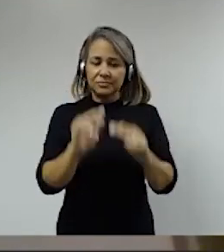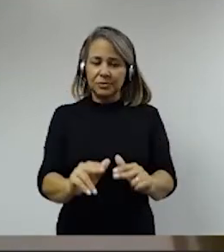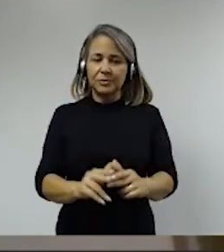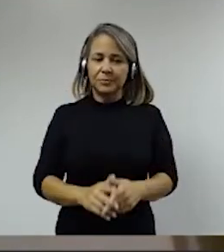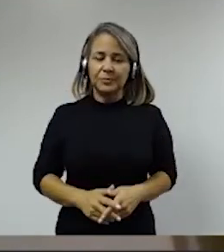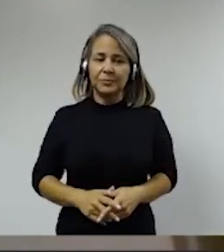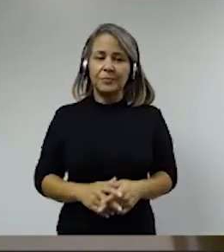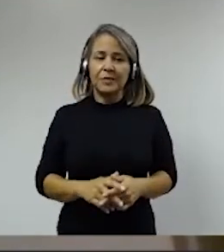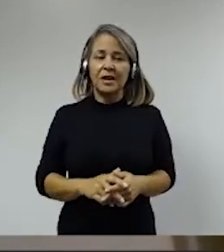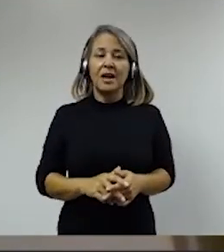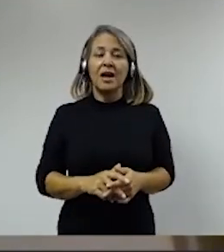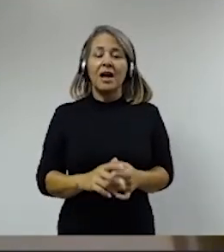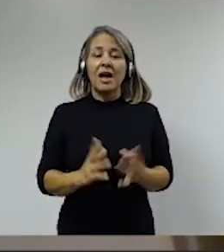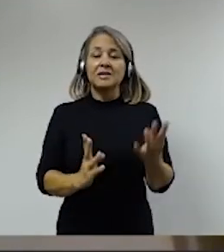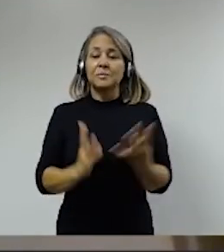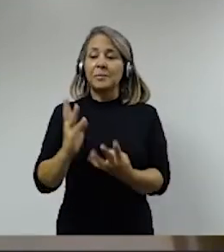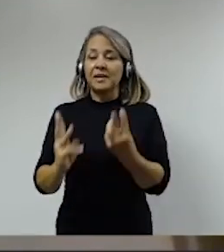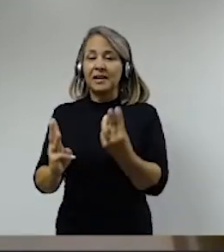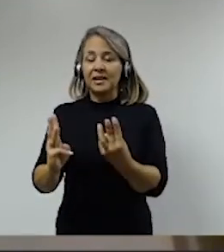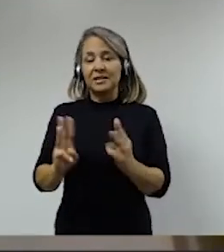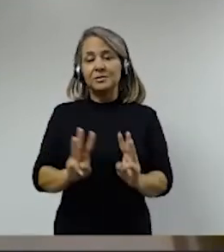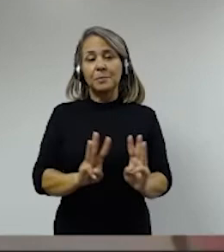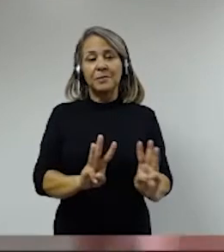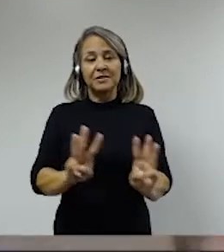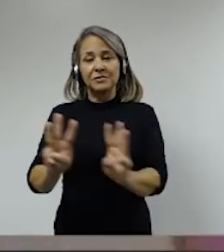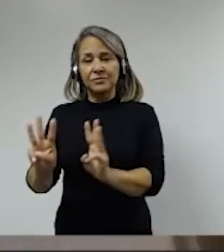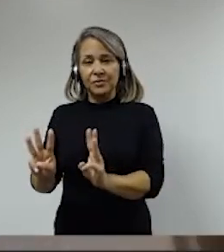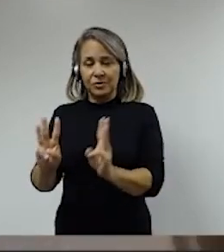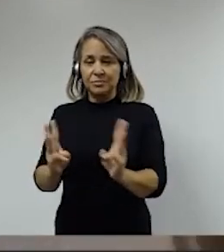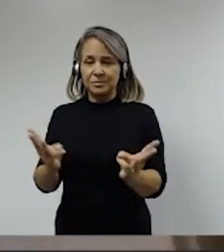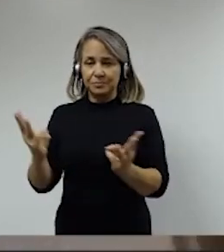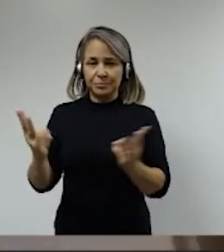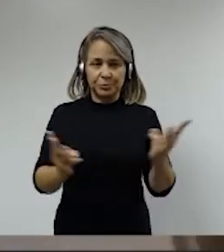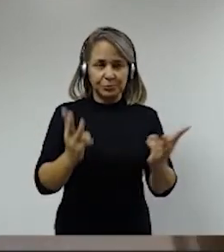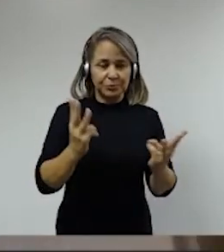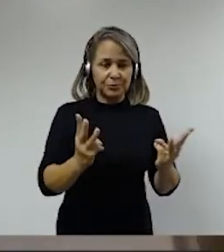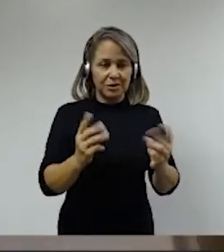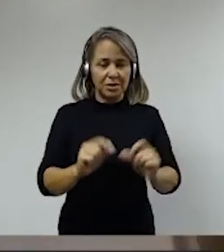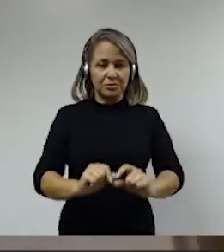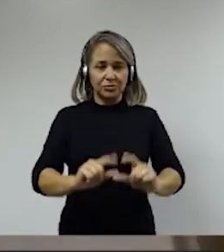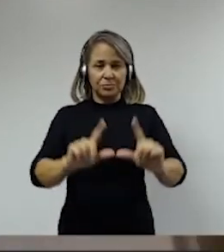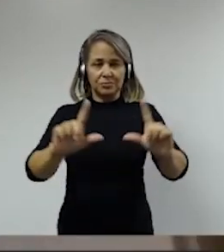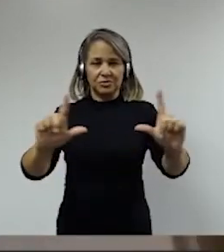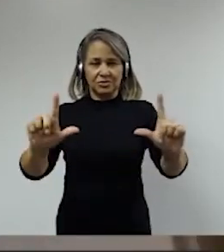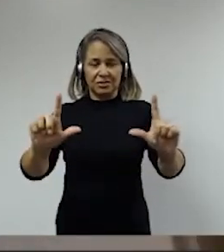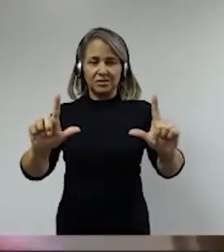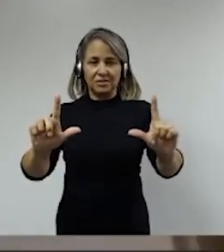As plataformas de streaming são uma das janelas enfim, que a gente chama de janelas, né?